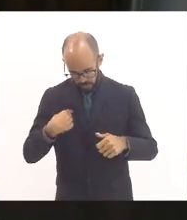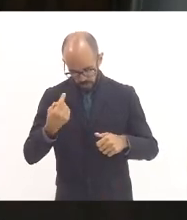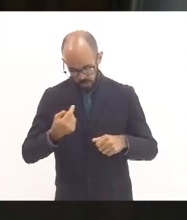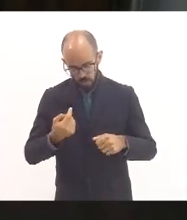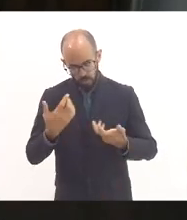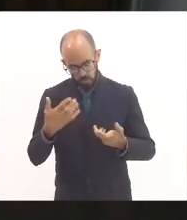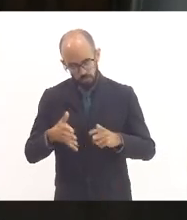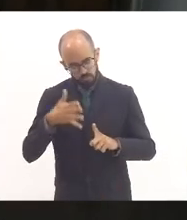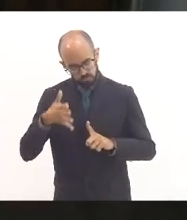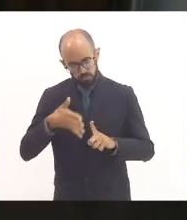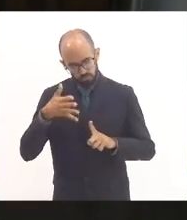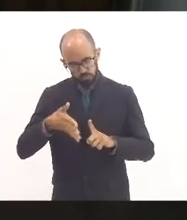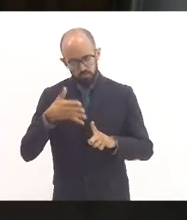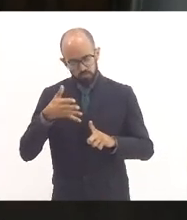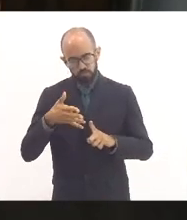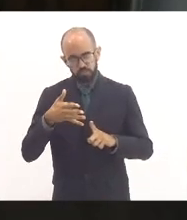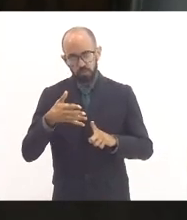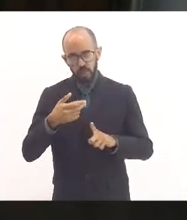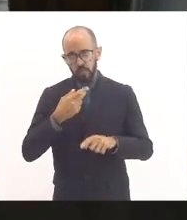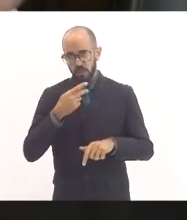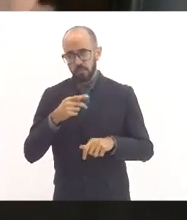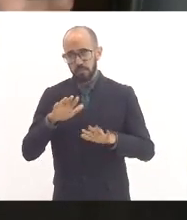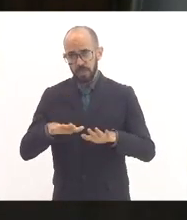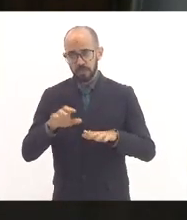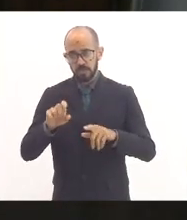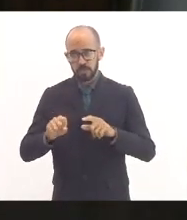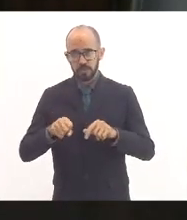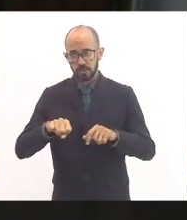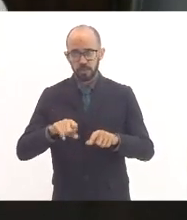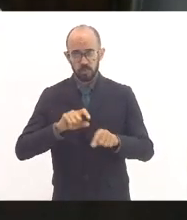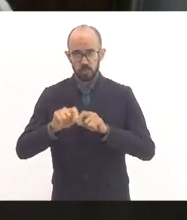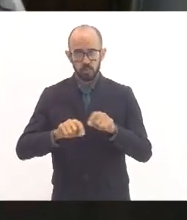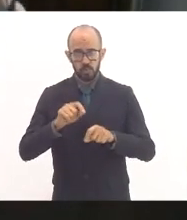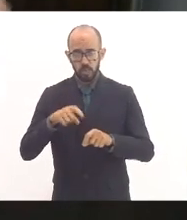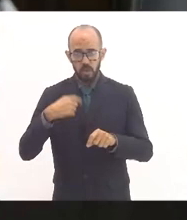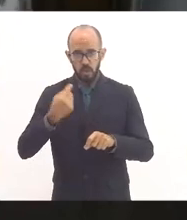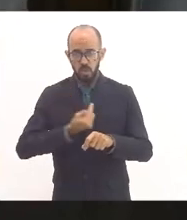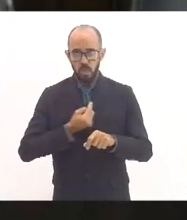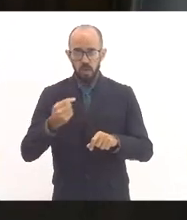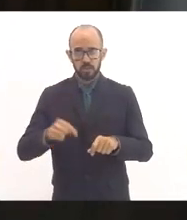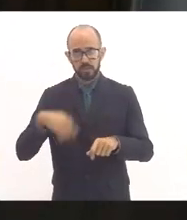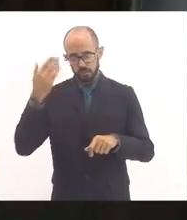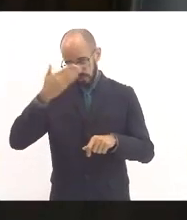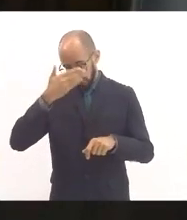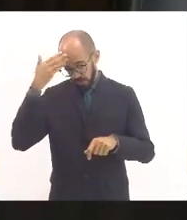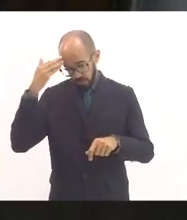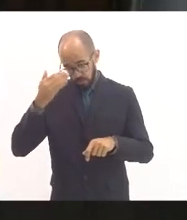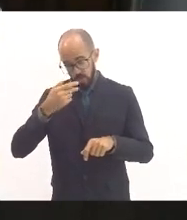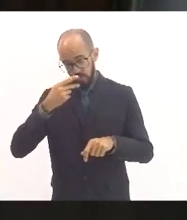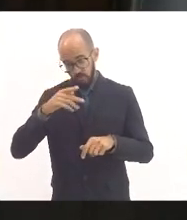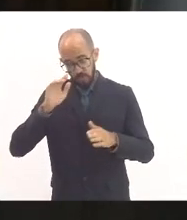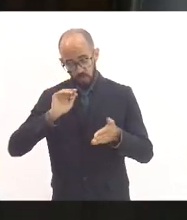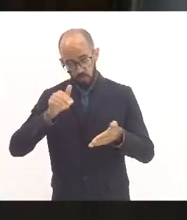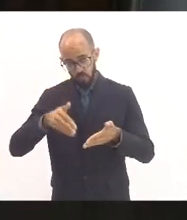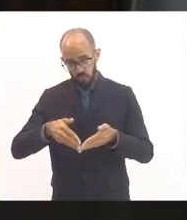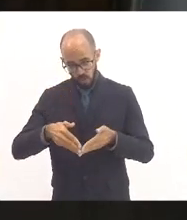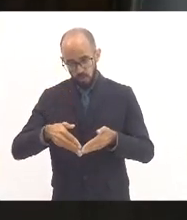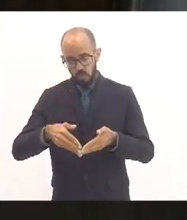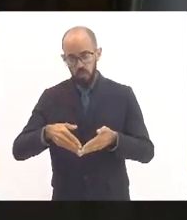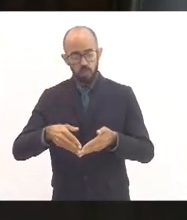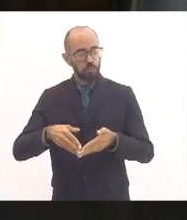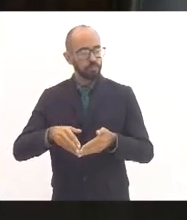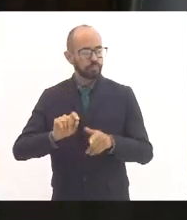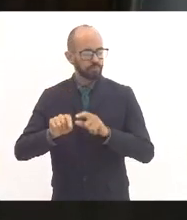que foi a minha fala mas se nós esquecermos o que eu disse ficarmos nos concentrarmos que